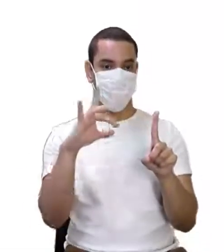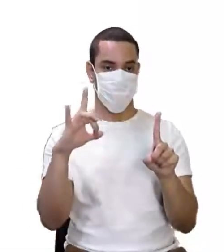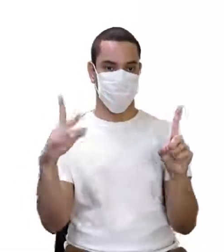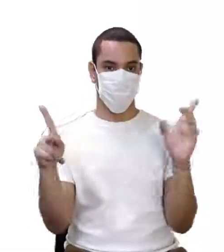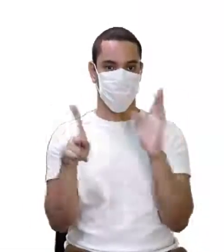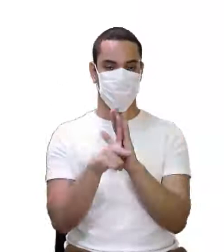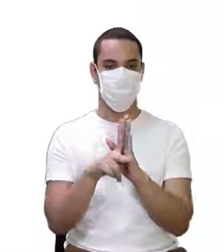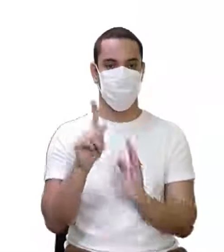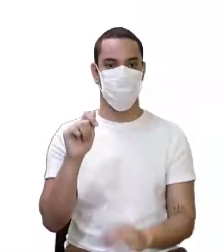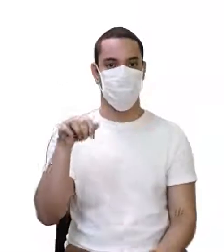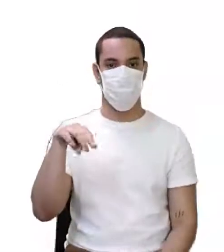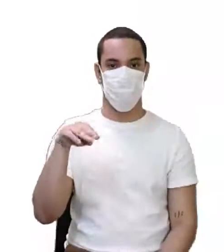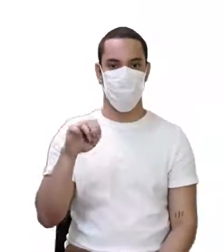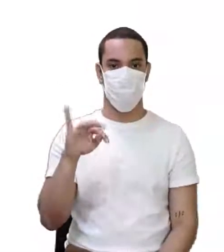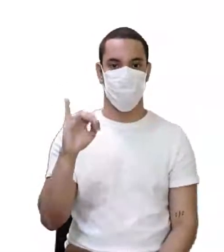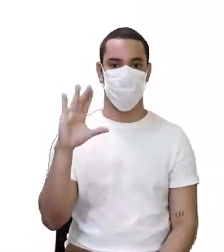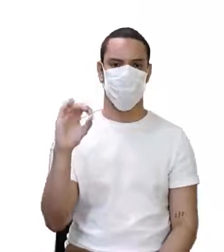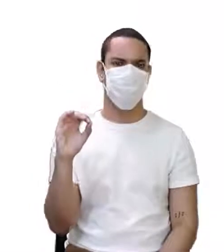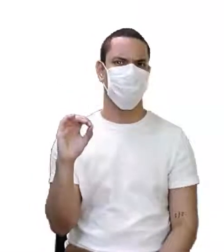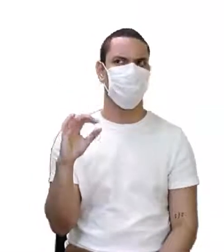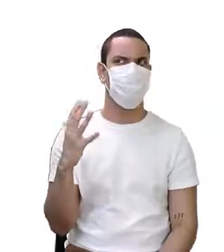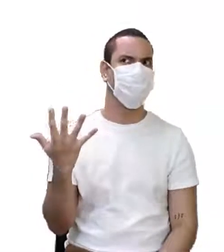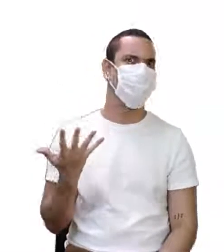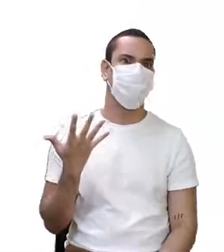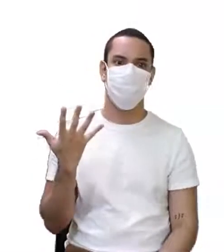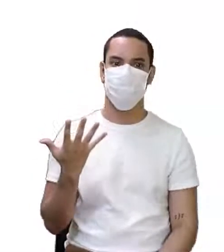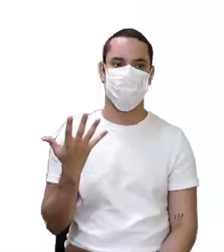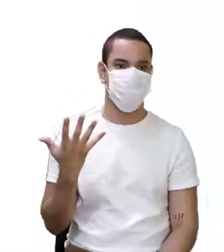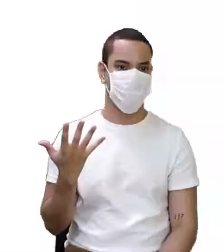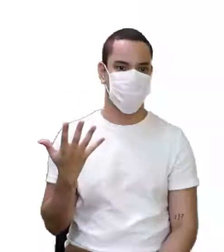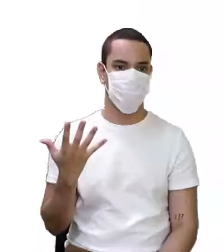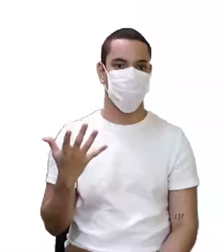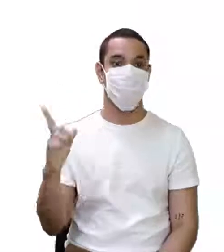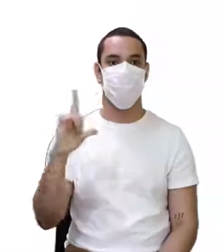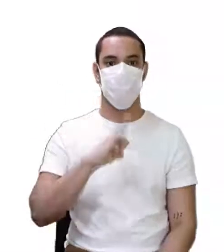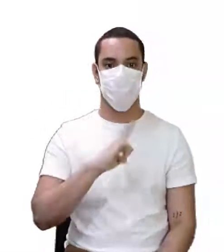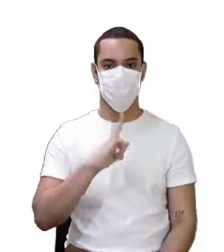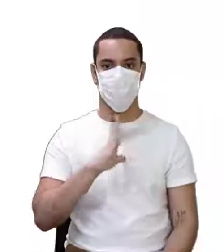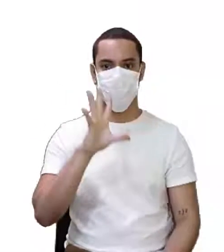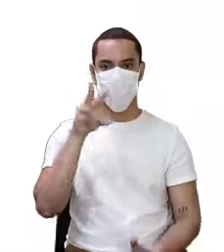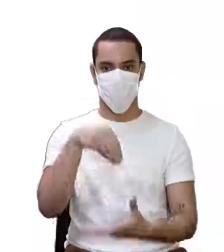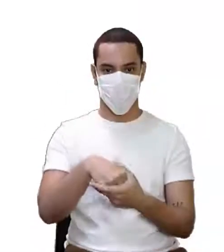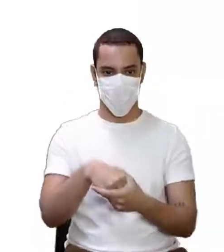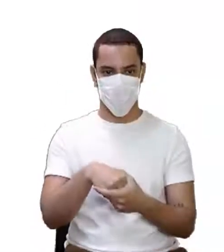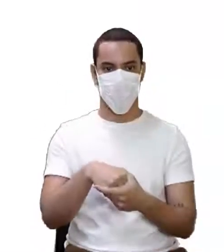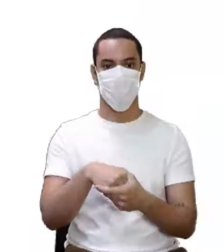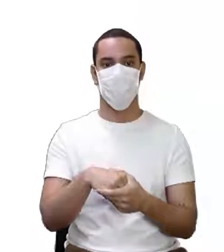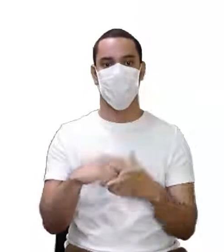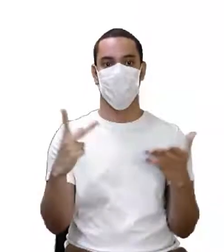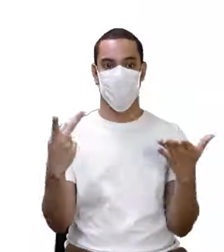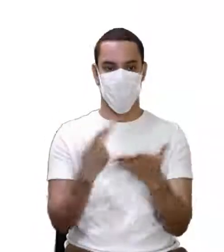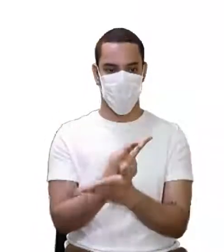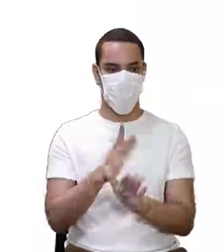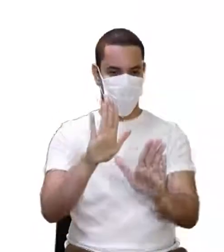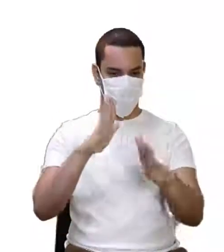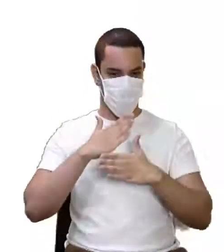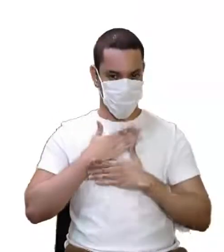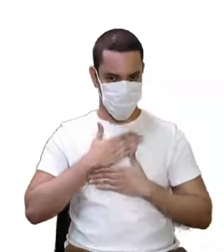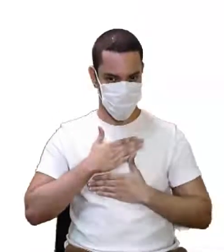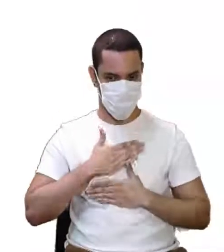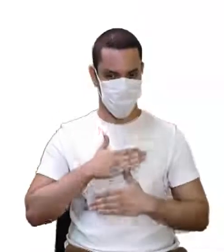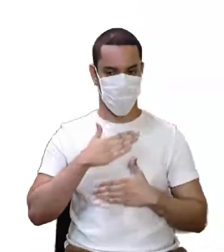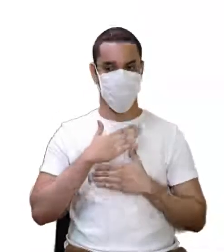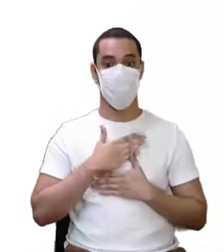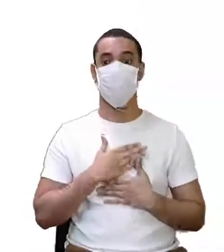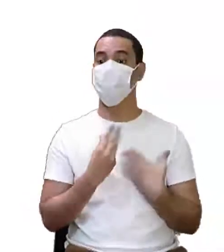gamético. Ah, professora, mas não tem, como assim? Vai ter cópula, vai ter fecundação? Te acalma.